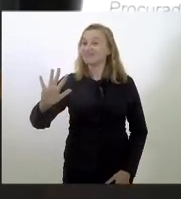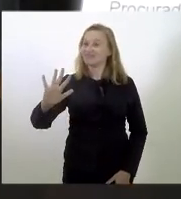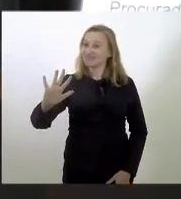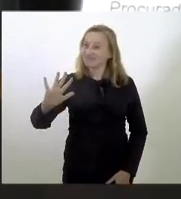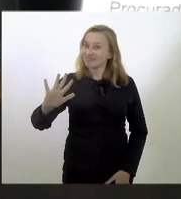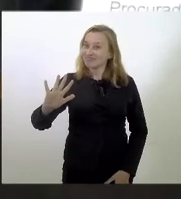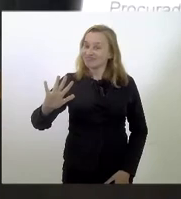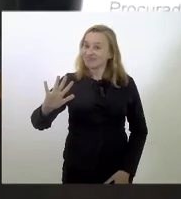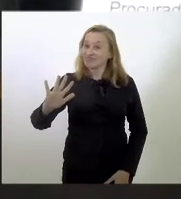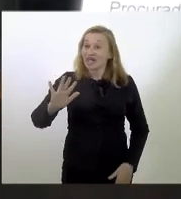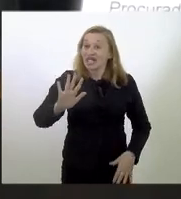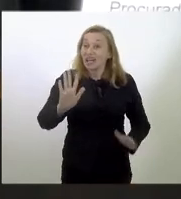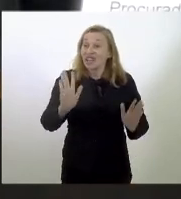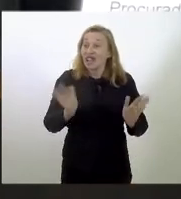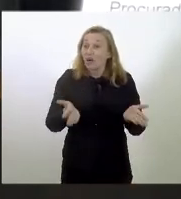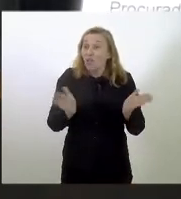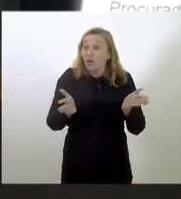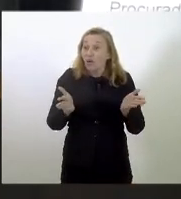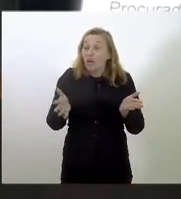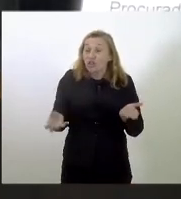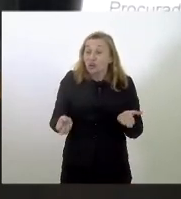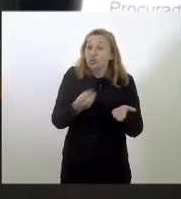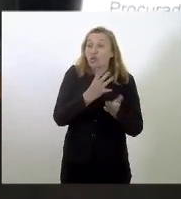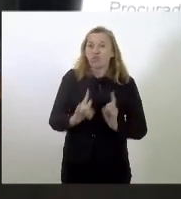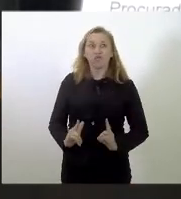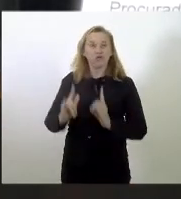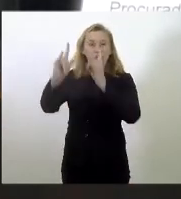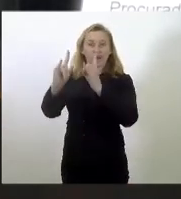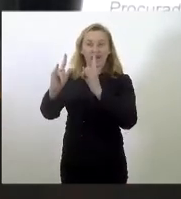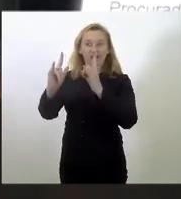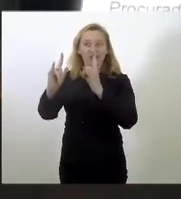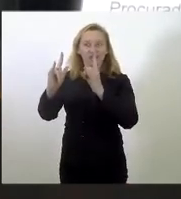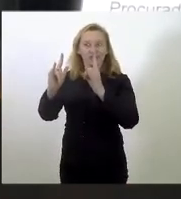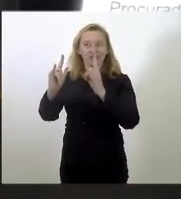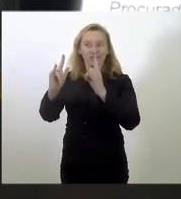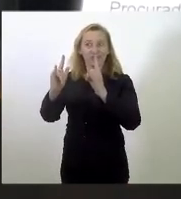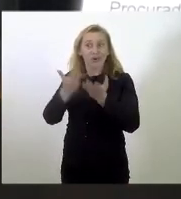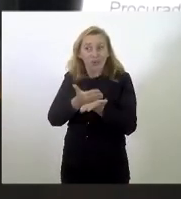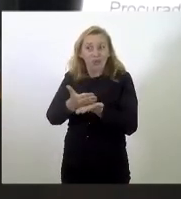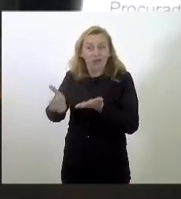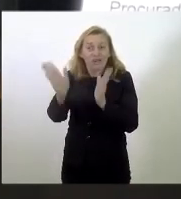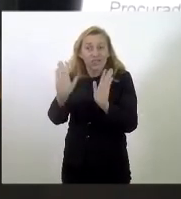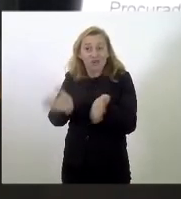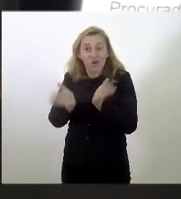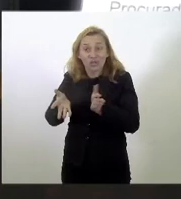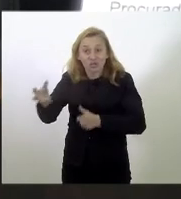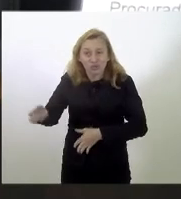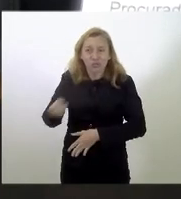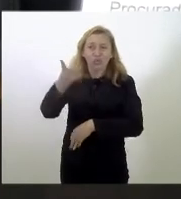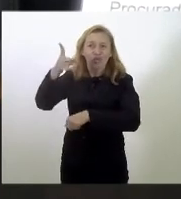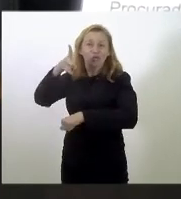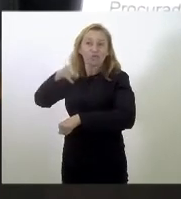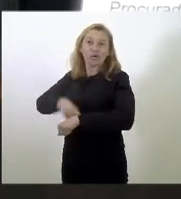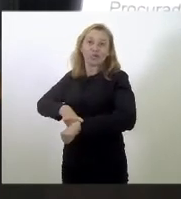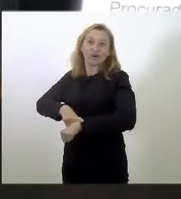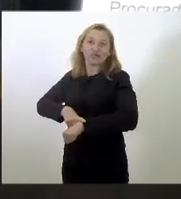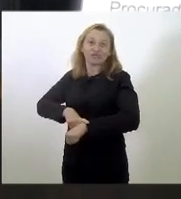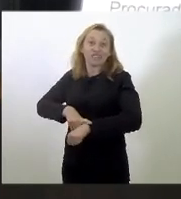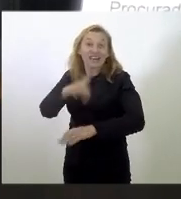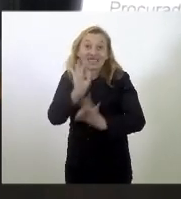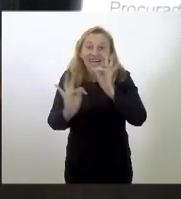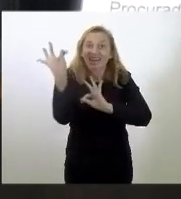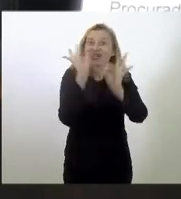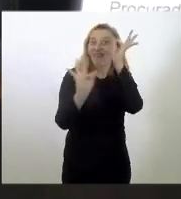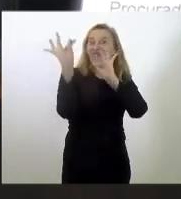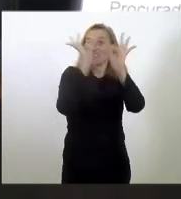e se modernizou. A Assembleia Legislativa do Estado do Rio de Janeiro começa hoje uma nova fase